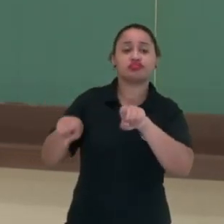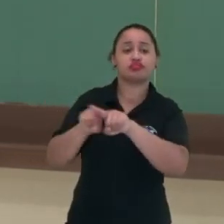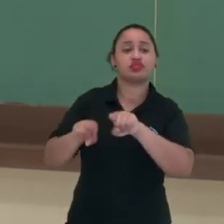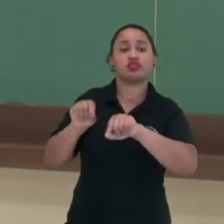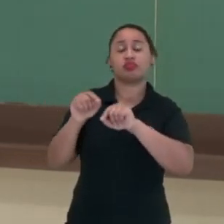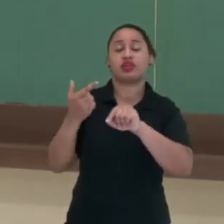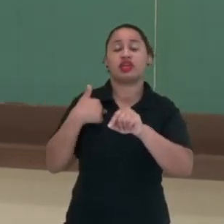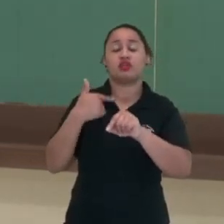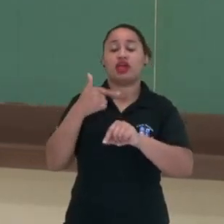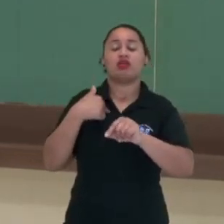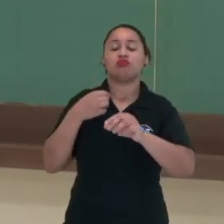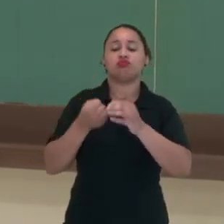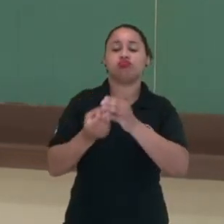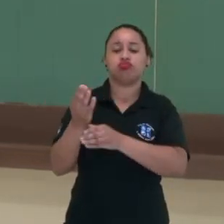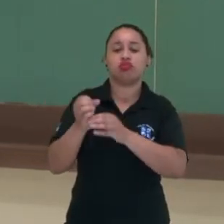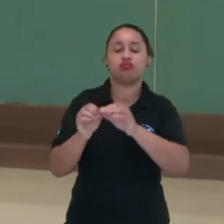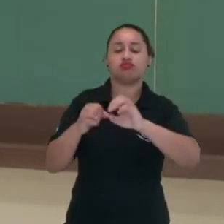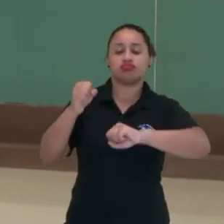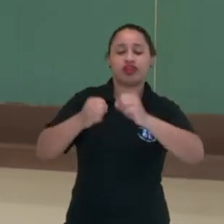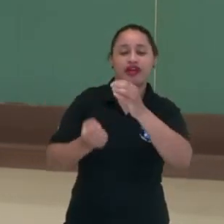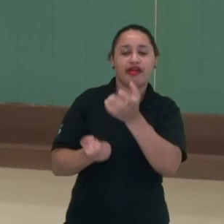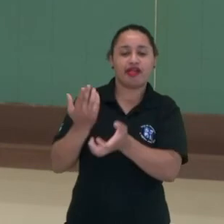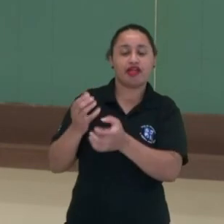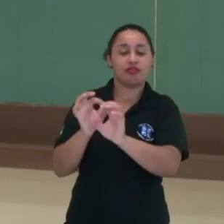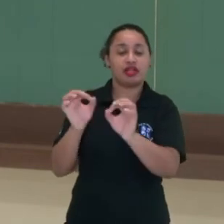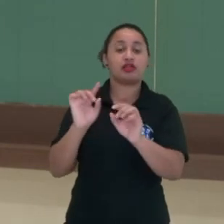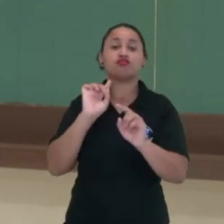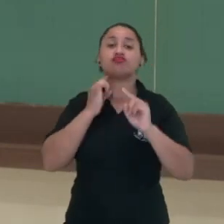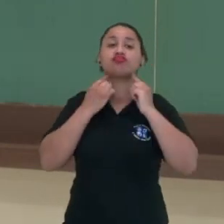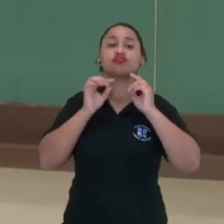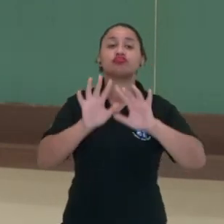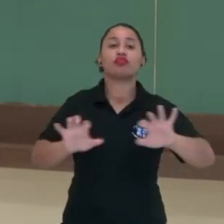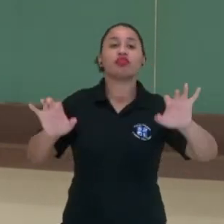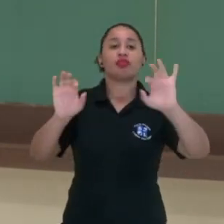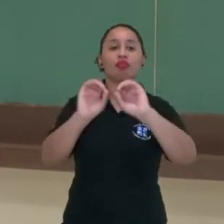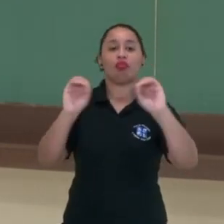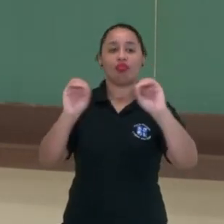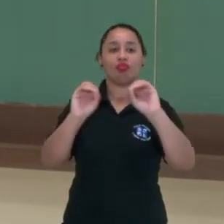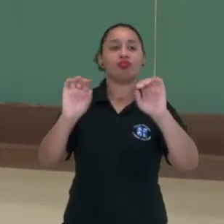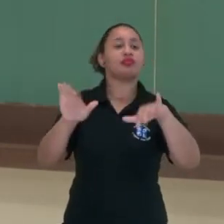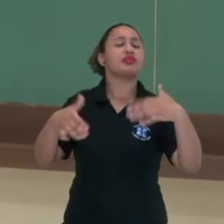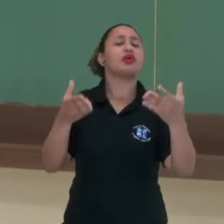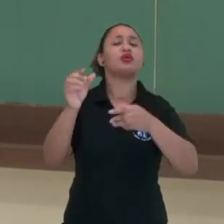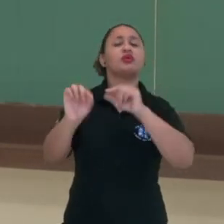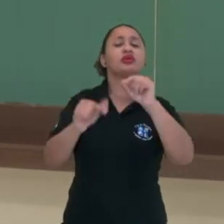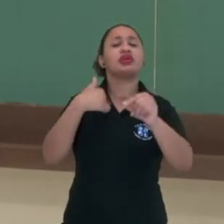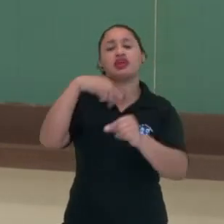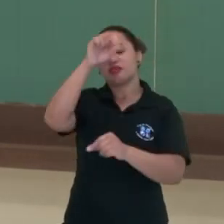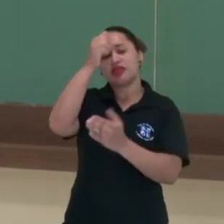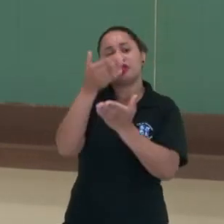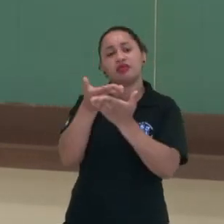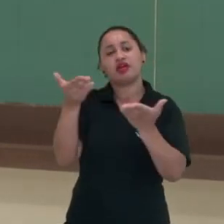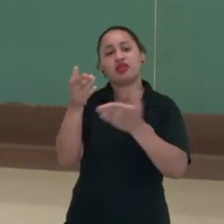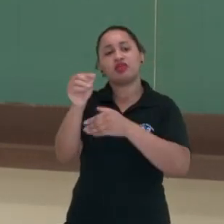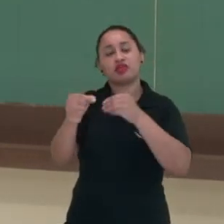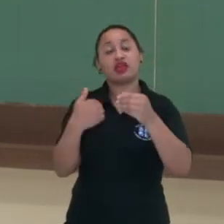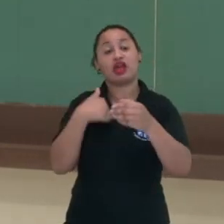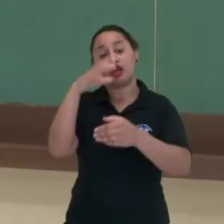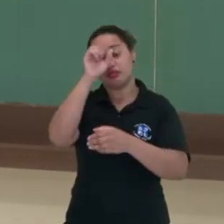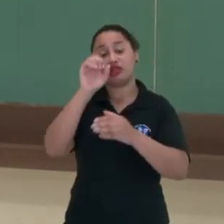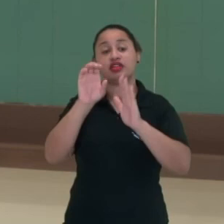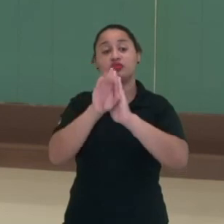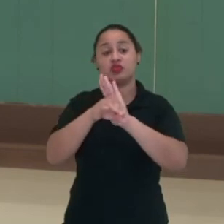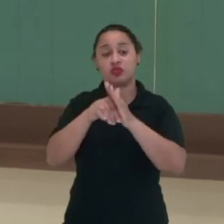há queima de combustíveis, ela não emite nenhum poluente. Então, o que nós vimos nessa aula? Nós vimos o conceito